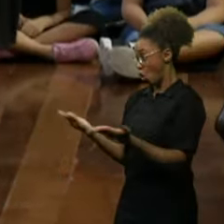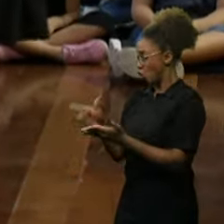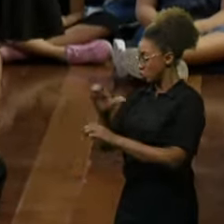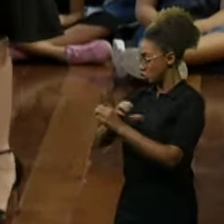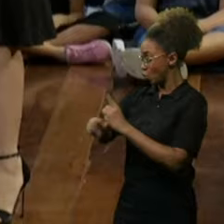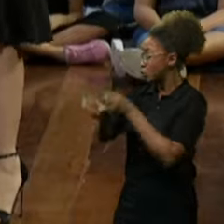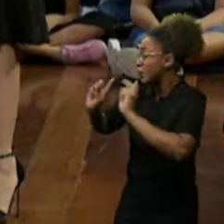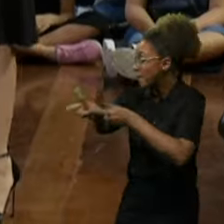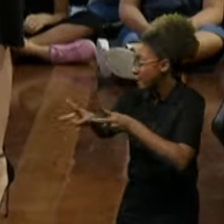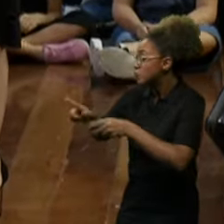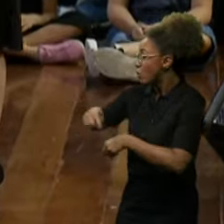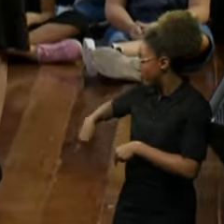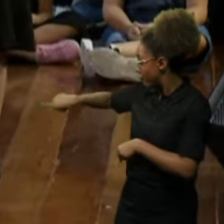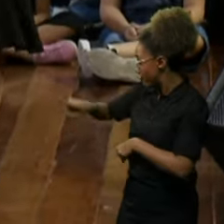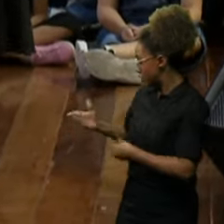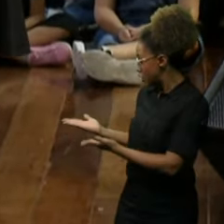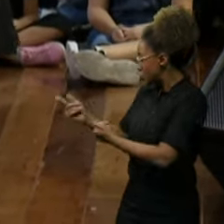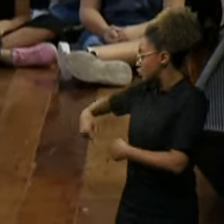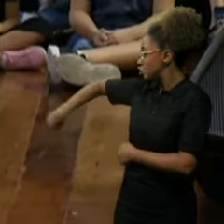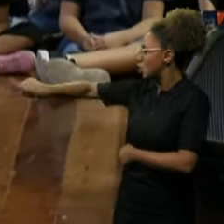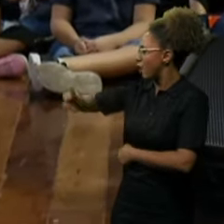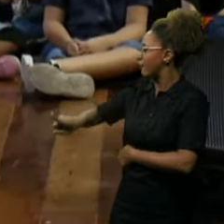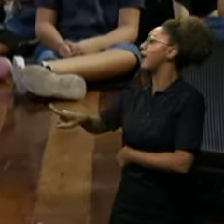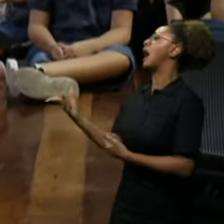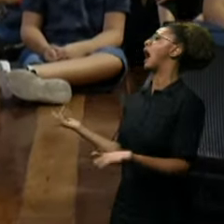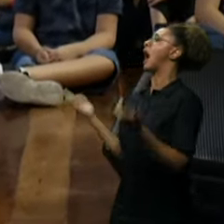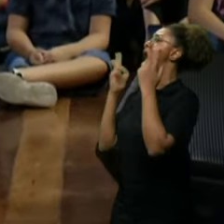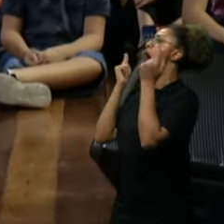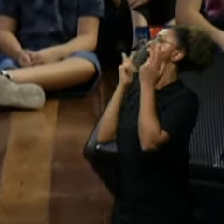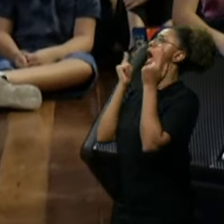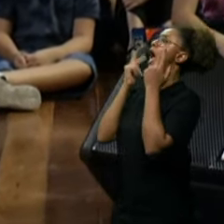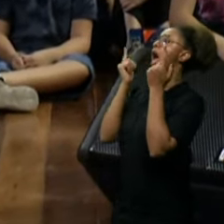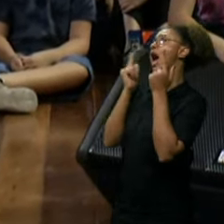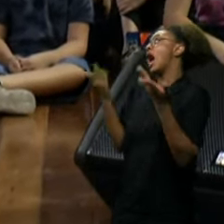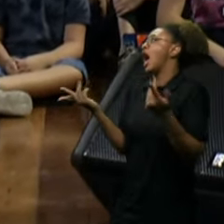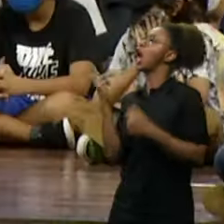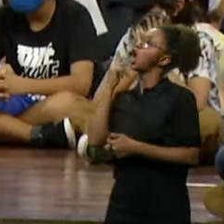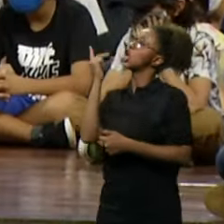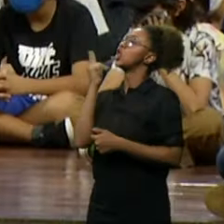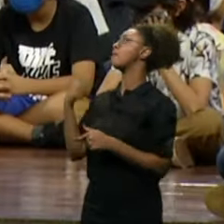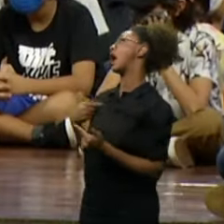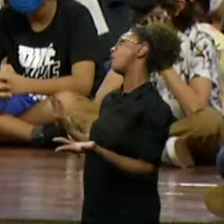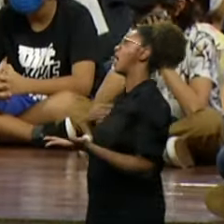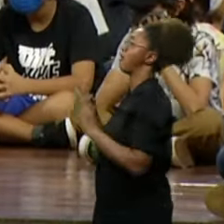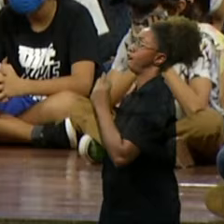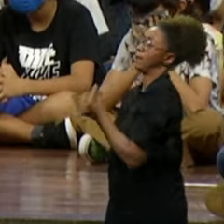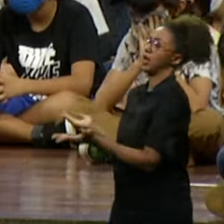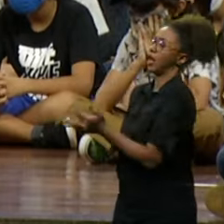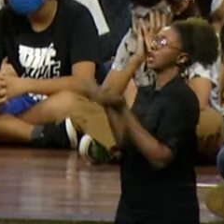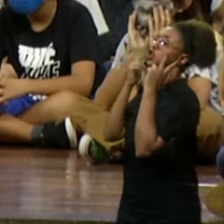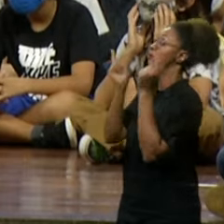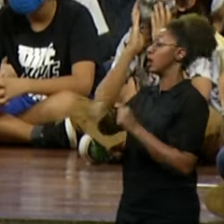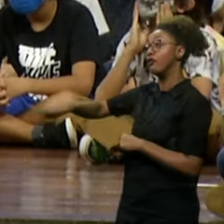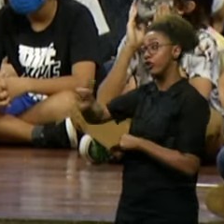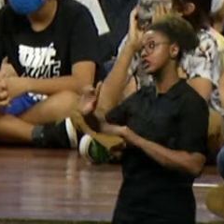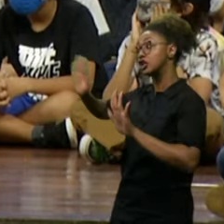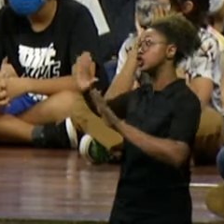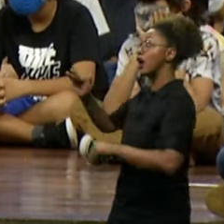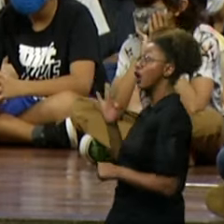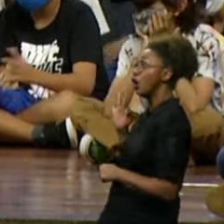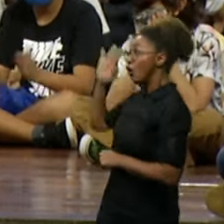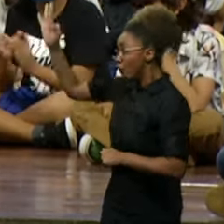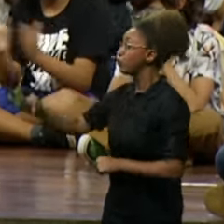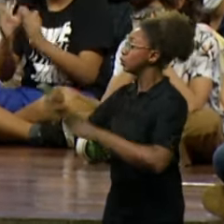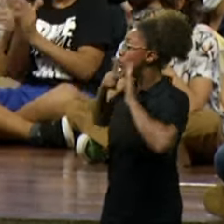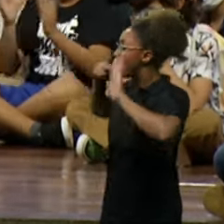culto acabar vocês questão aqui em cima não saiu por aqui dizendo a somos filhos dos crentes não somos dos Profetas